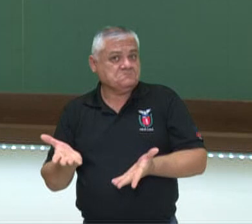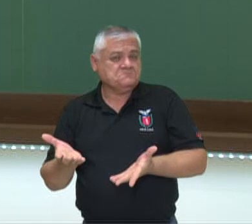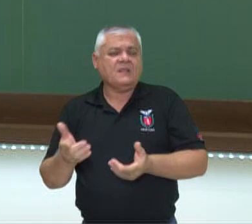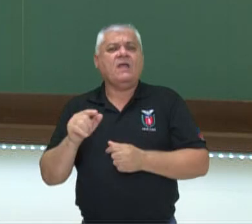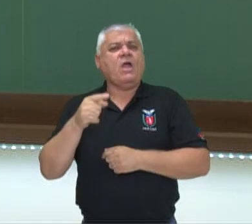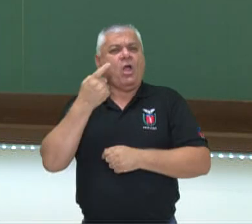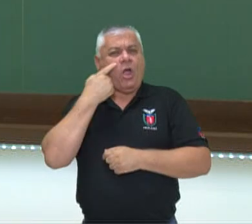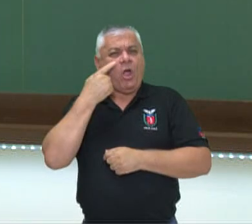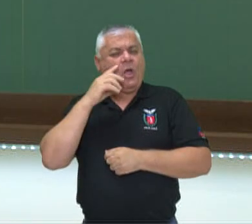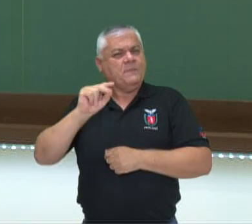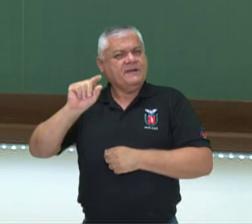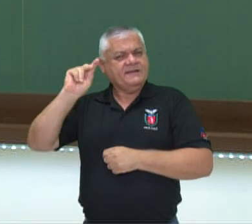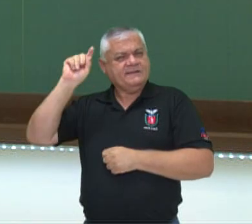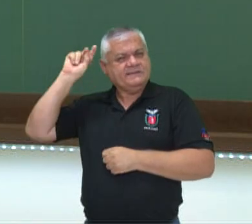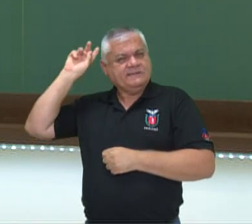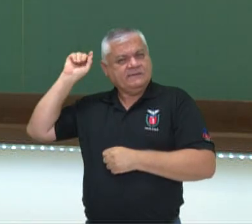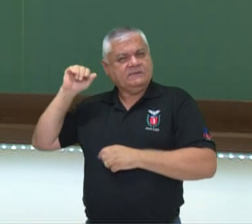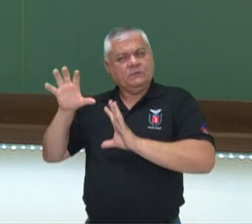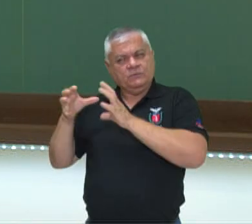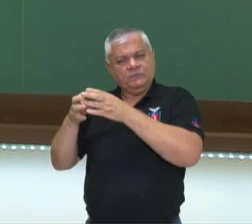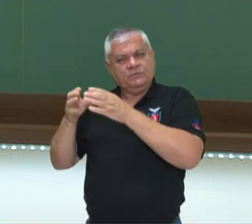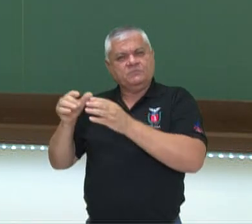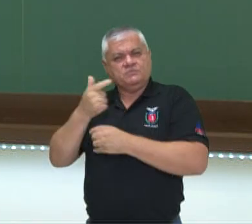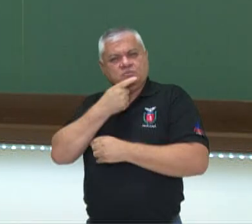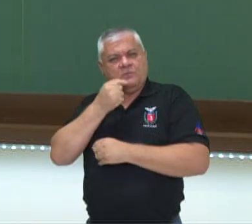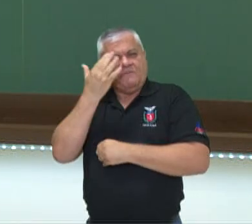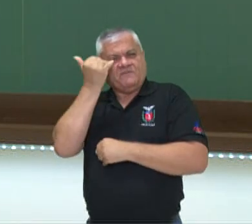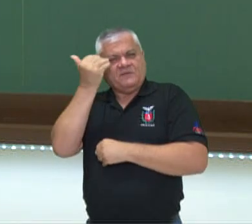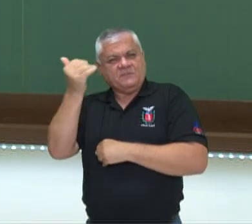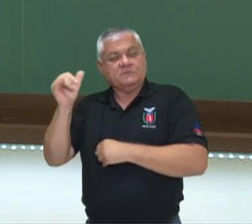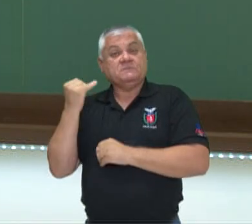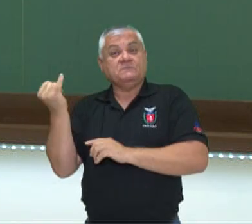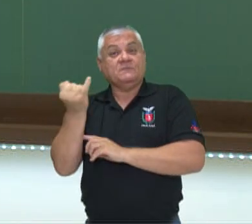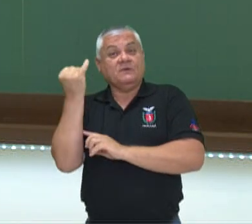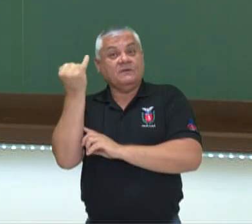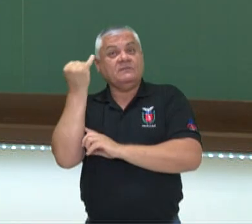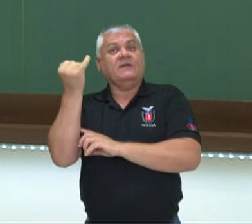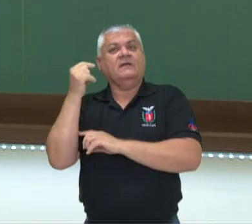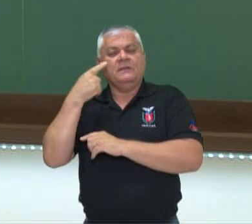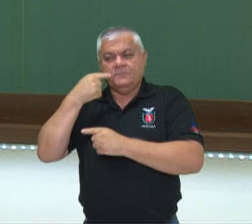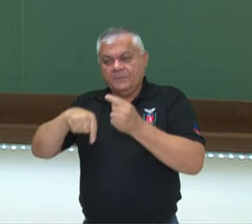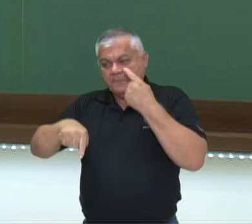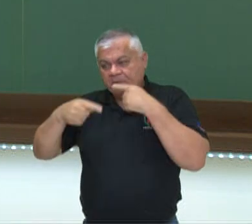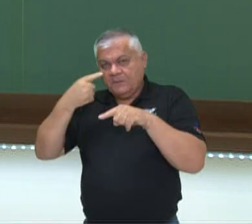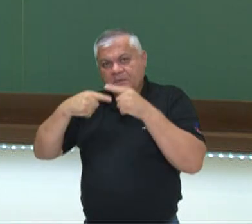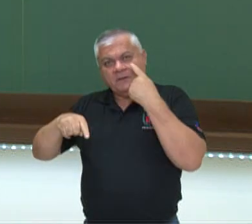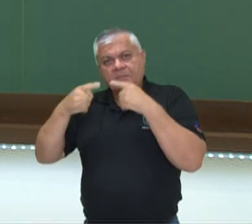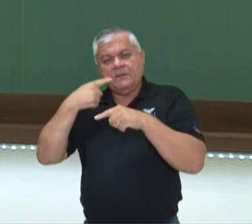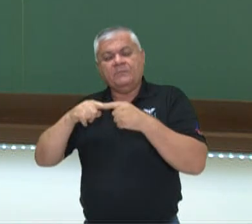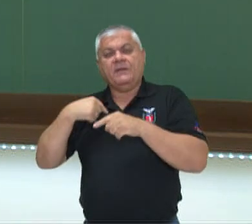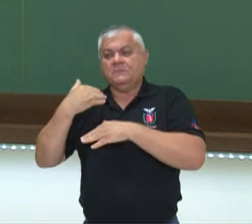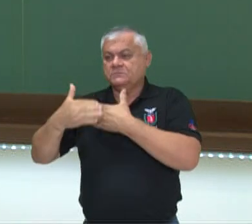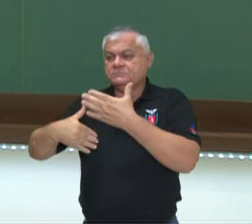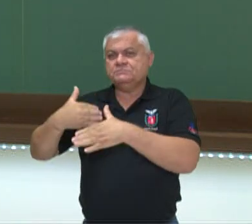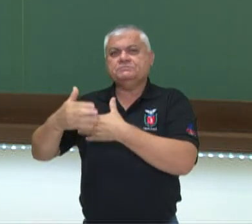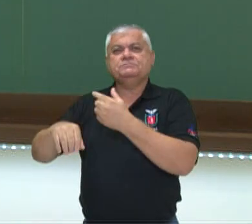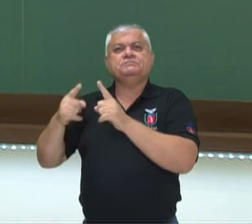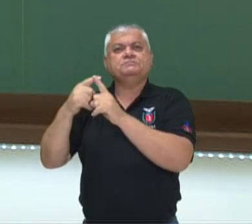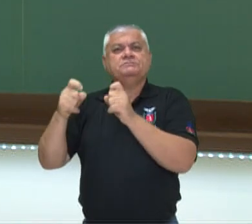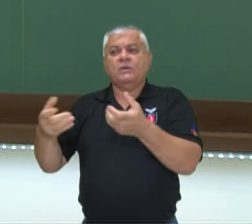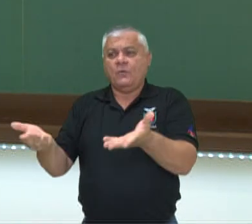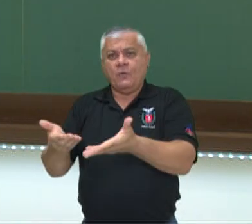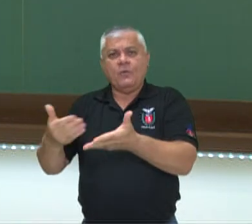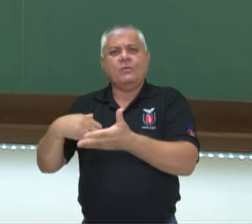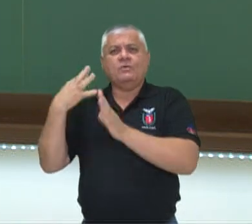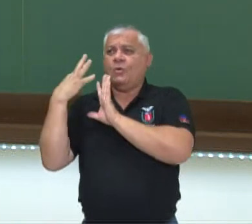aqueles cientistas do passado, eles têm uma importância tão grande nas descobertas científicas que são realizadas nos dias